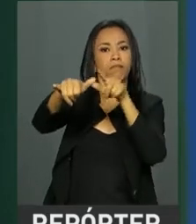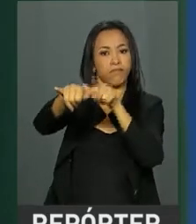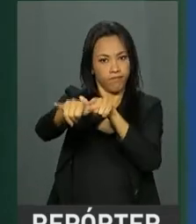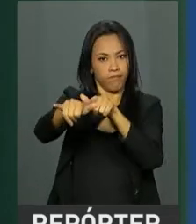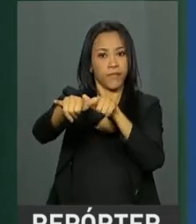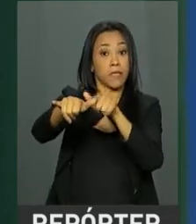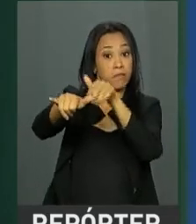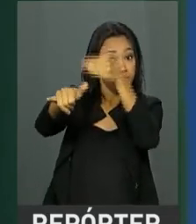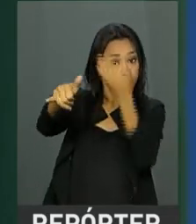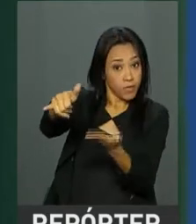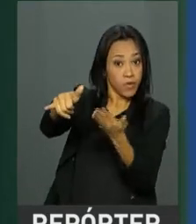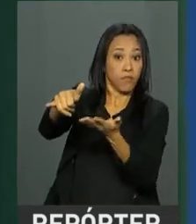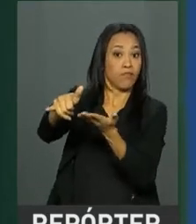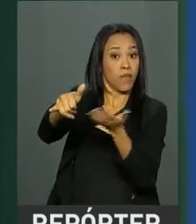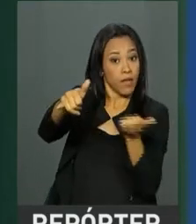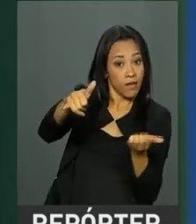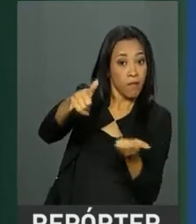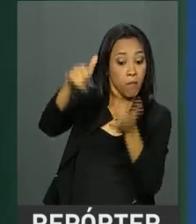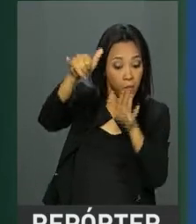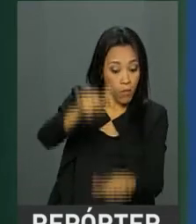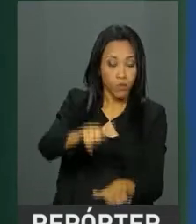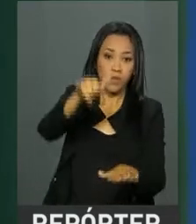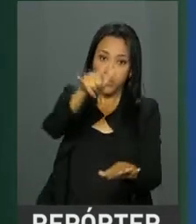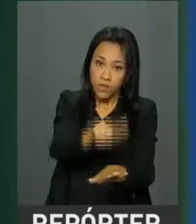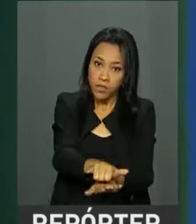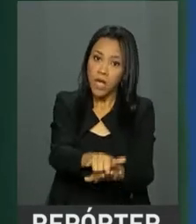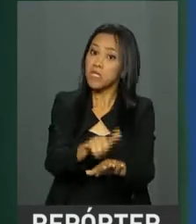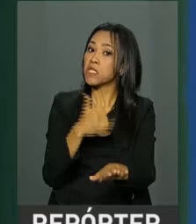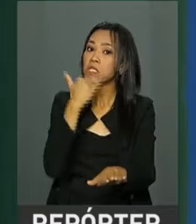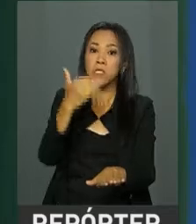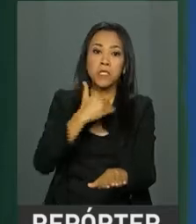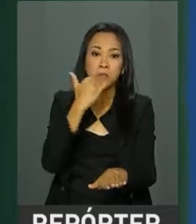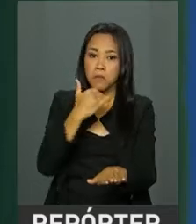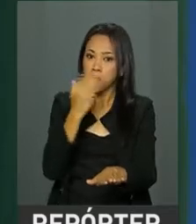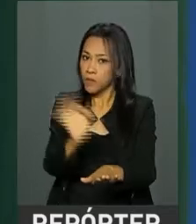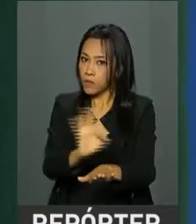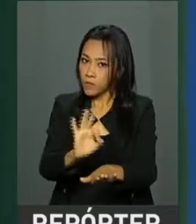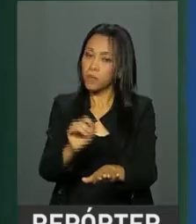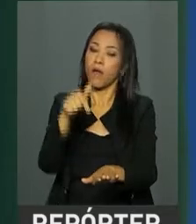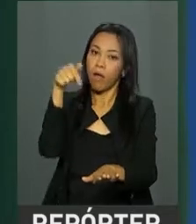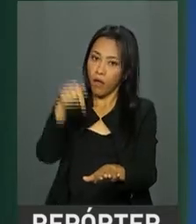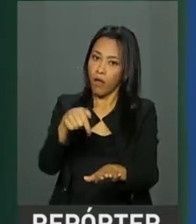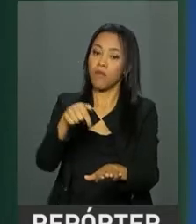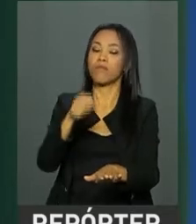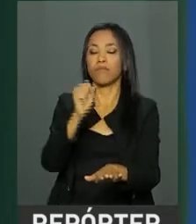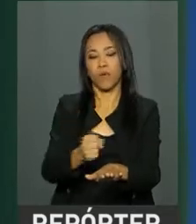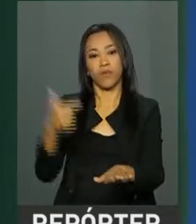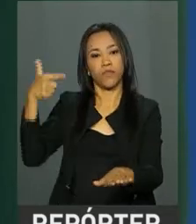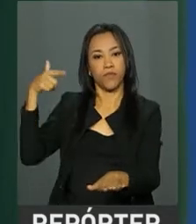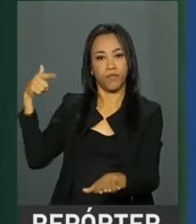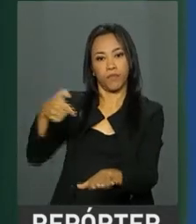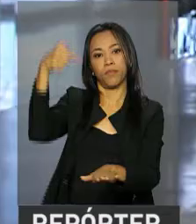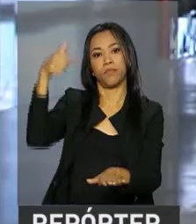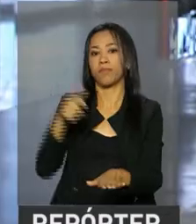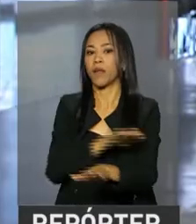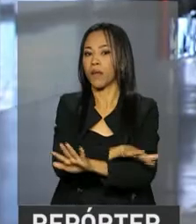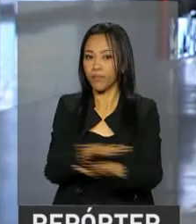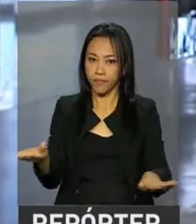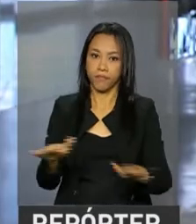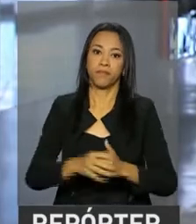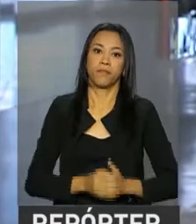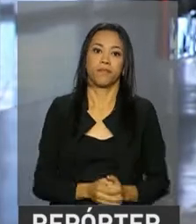convocada a usar e se não fizer poderá ocorrer o tiro de destruição